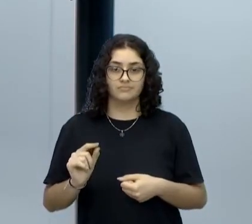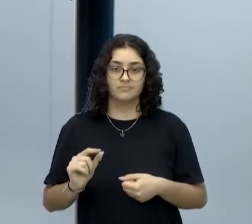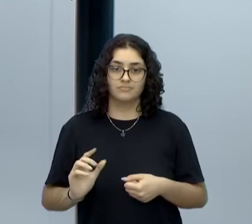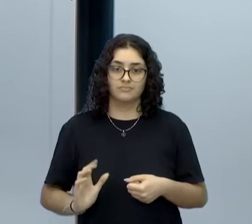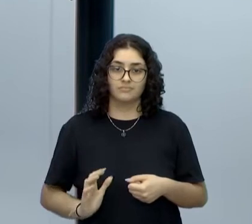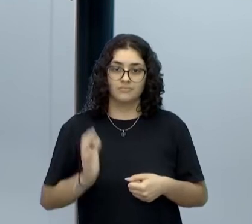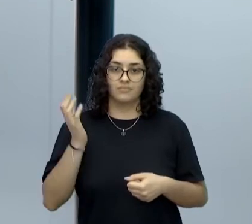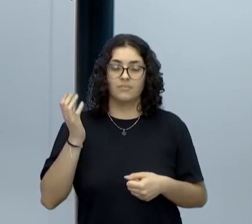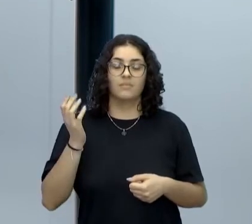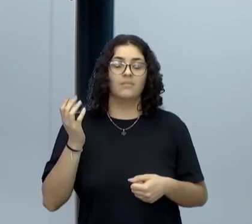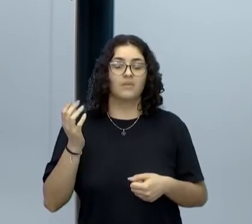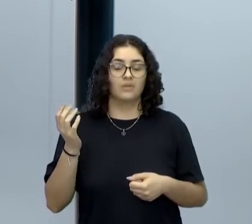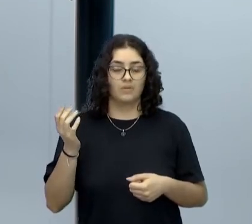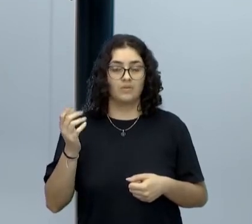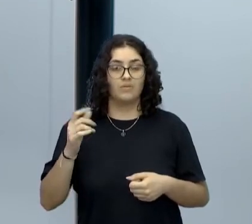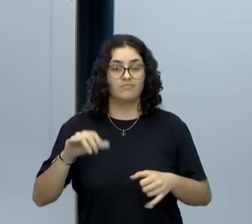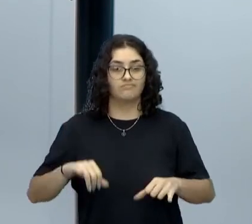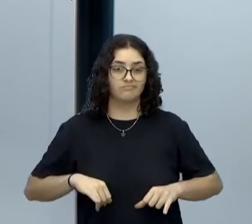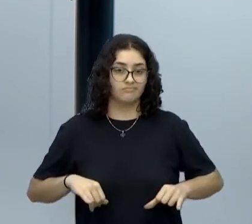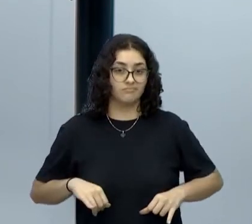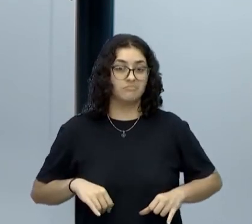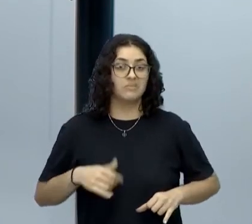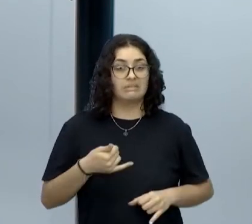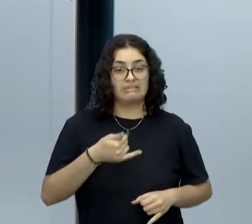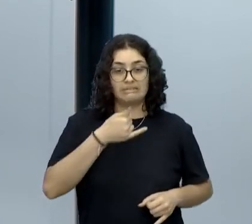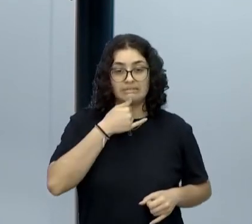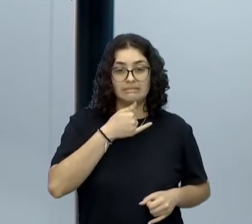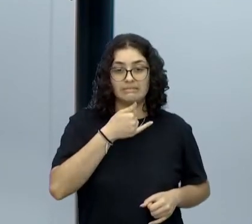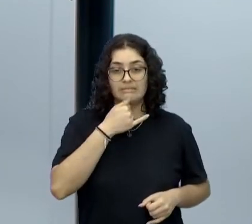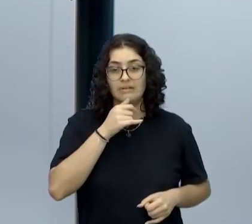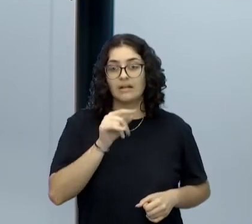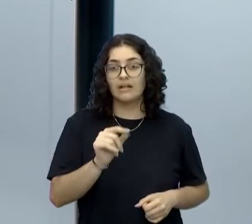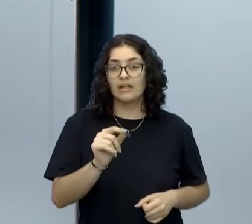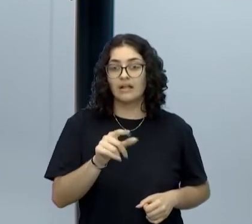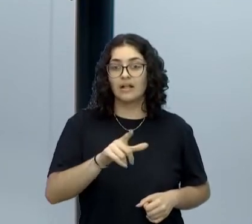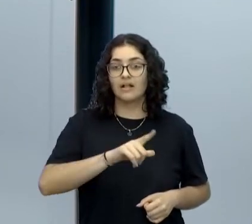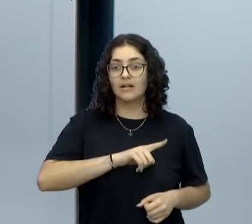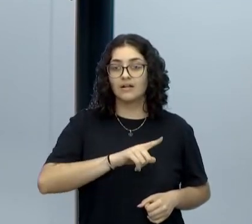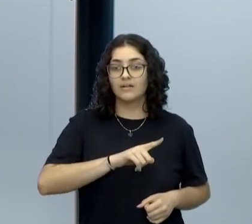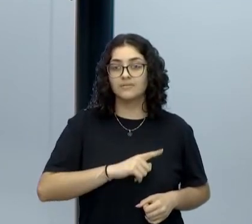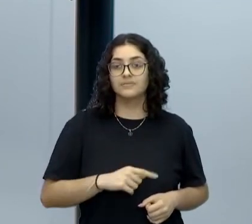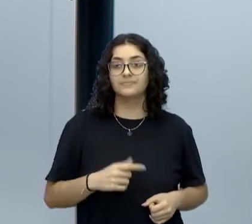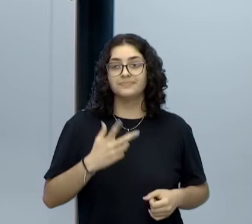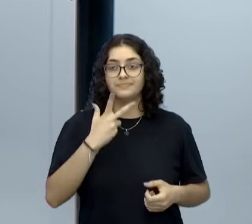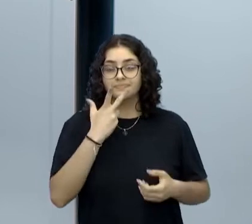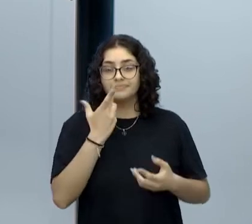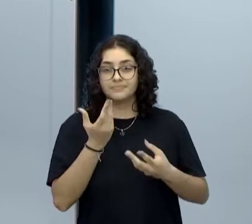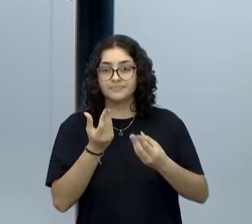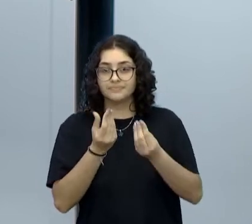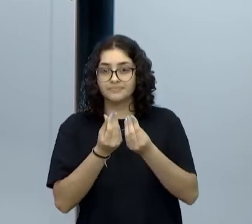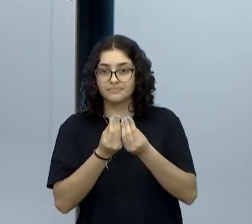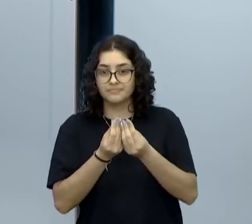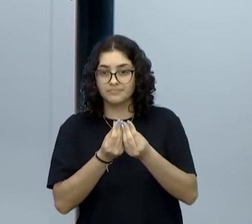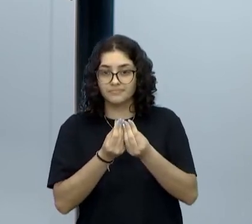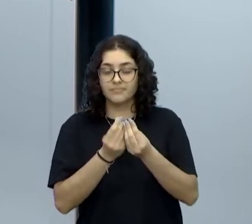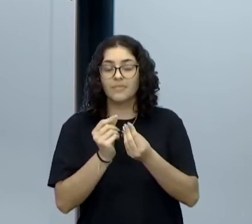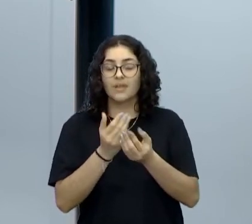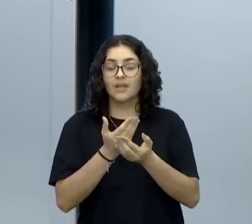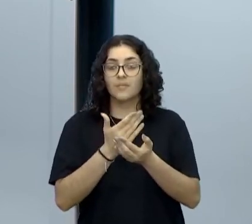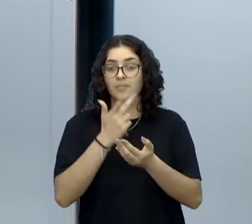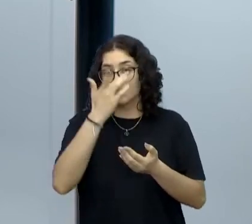os desastres, e os desastres mais tristes ainda, que são aqueles que envolvem percas de